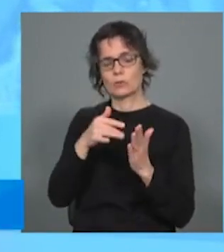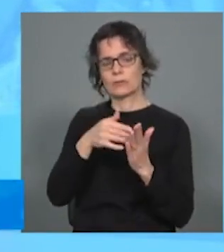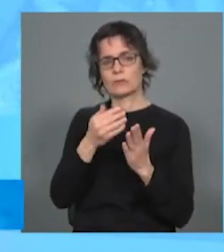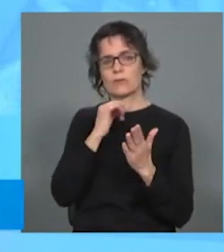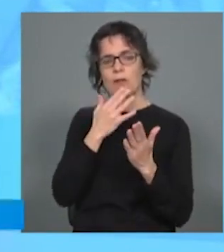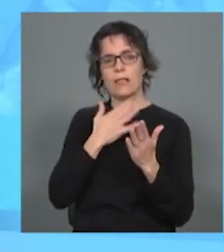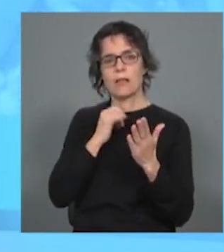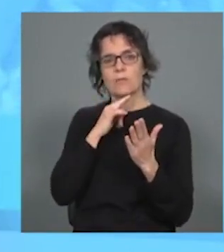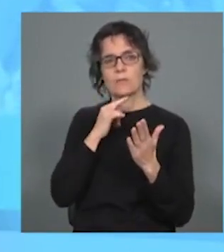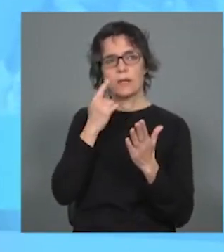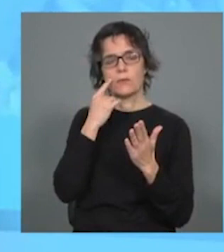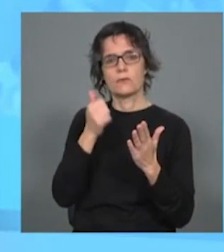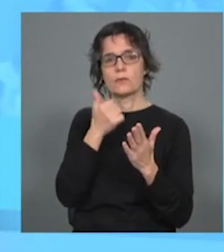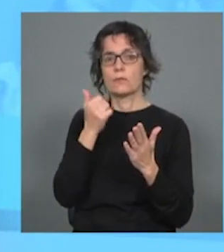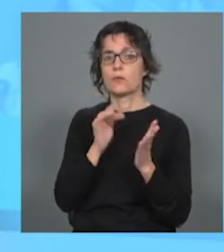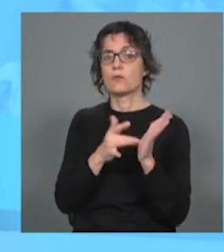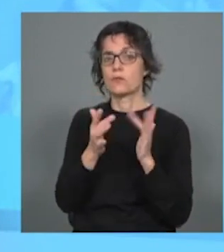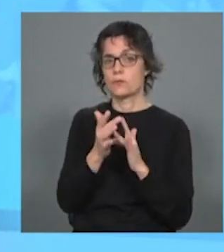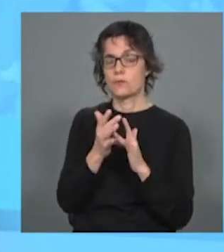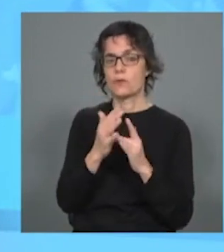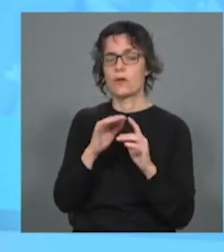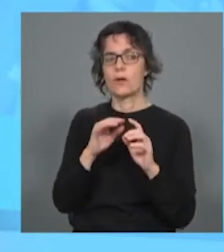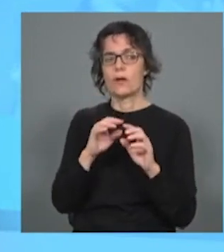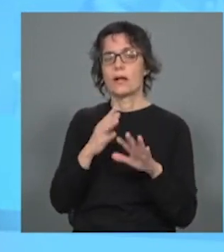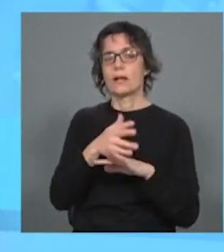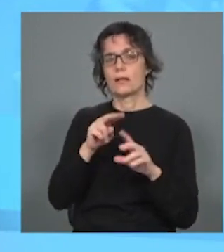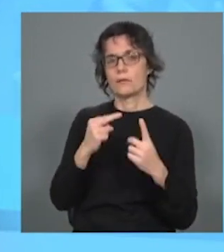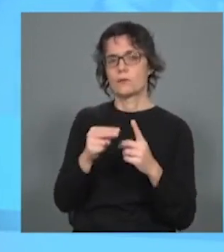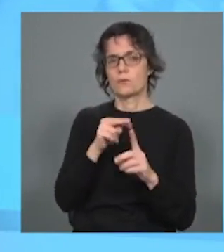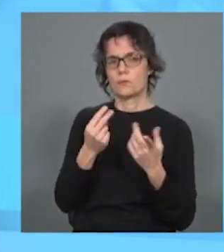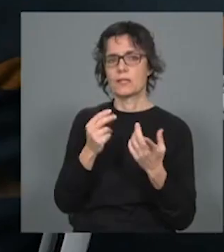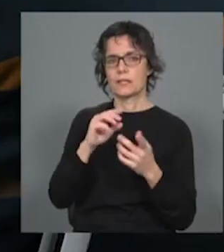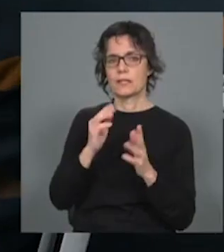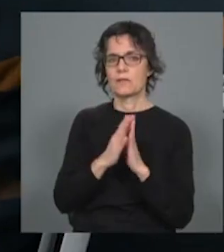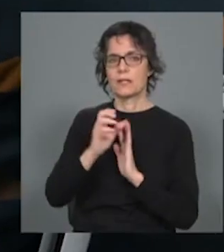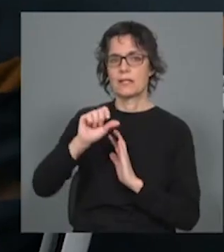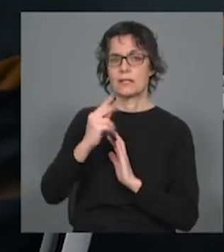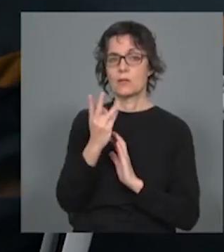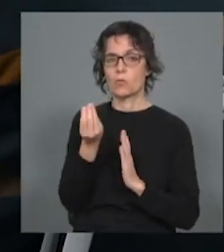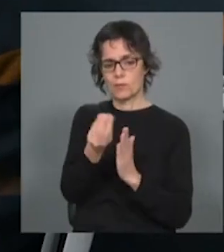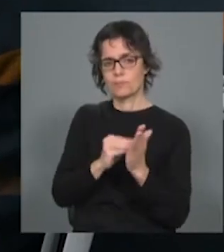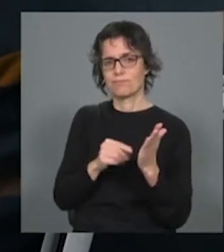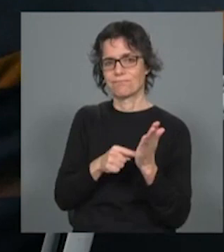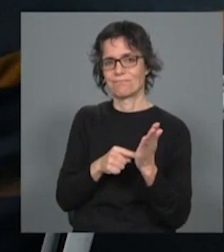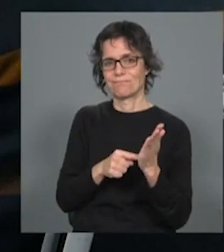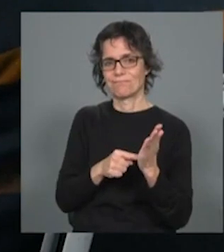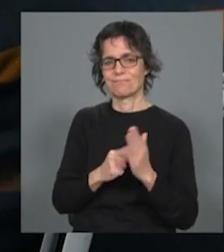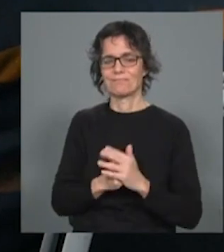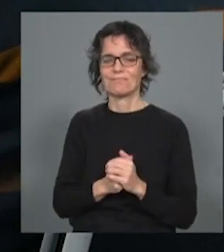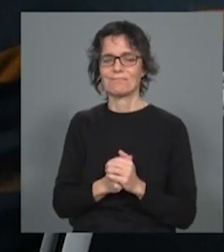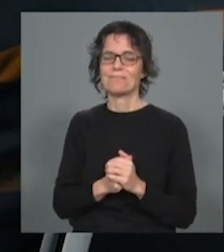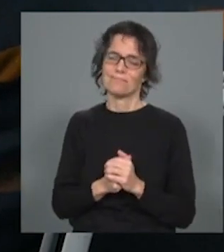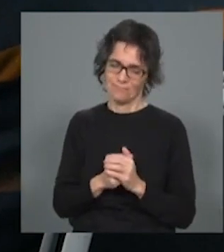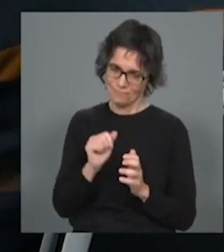conhecer Jesus a partir dos olhos de São Lucas. A partir do que São Lucas escreveu, não é? Exatamente.